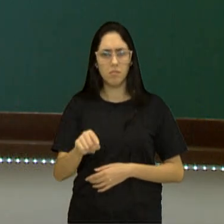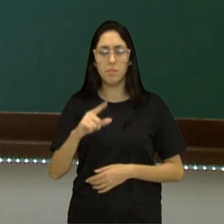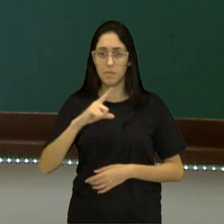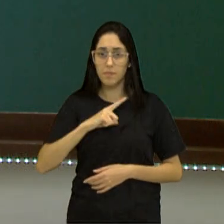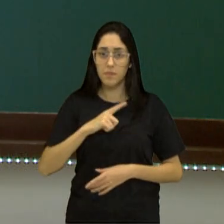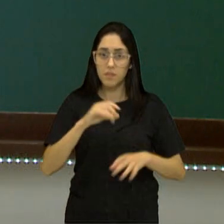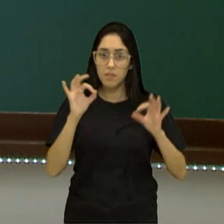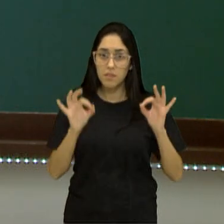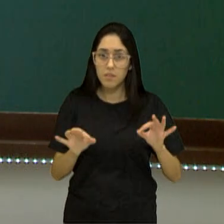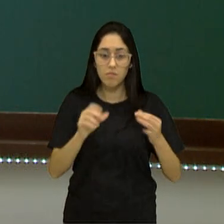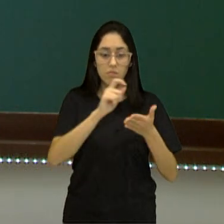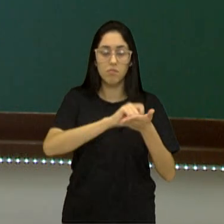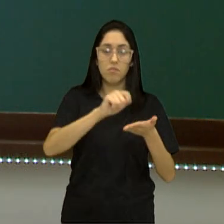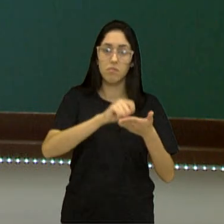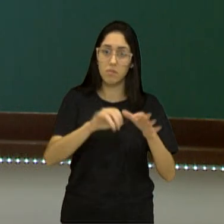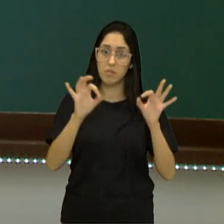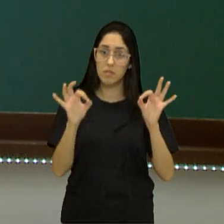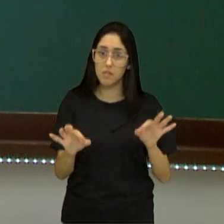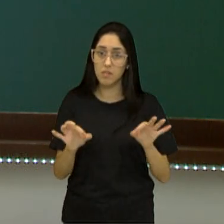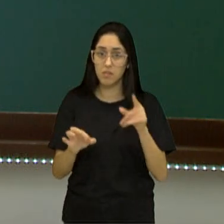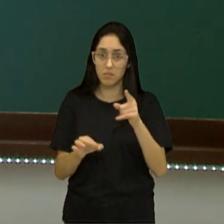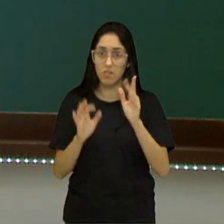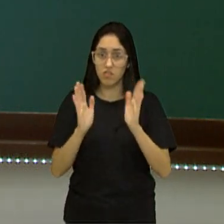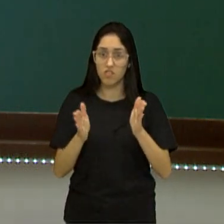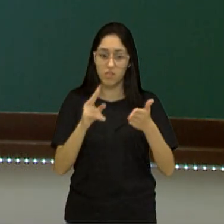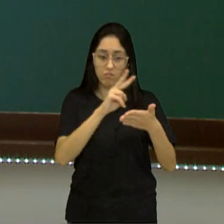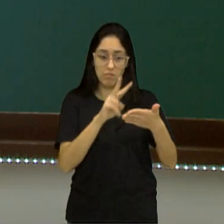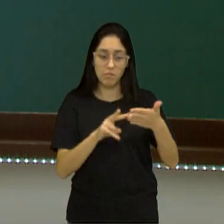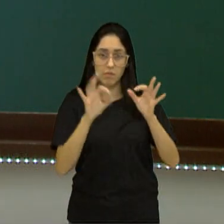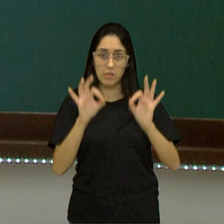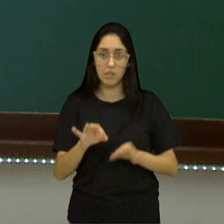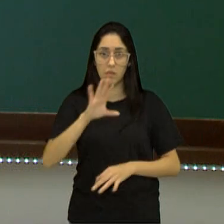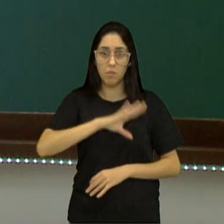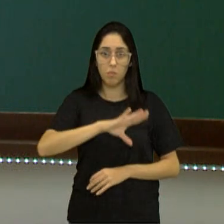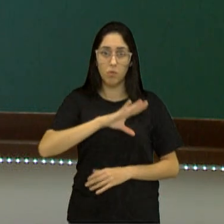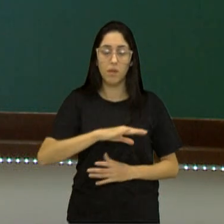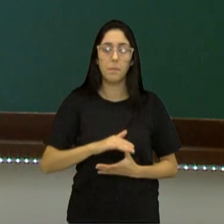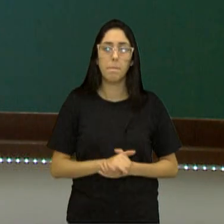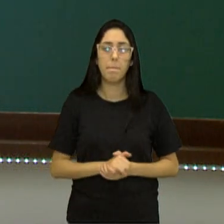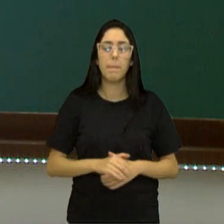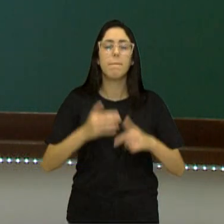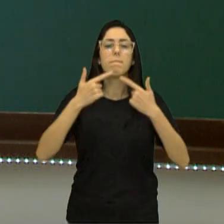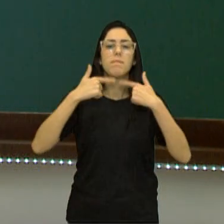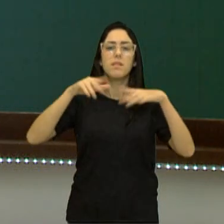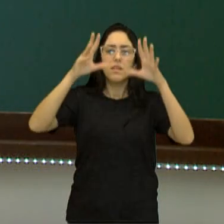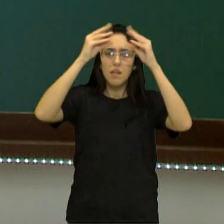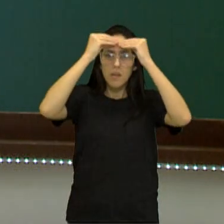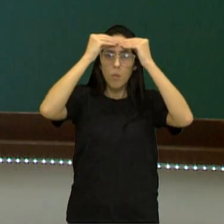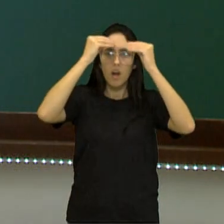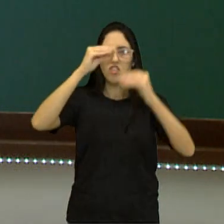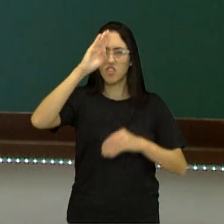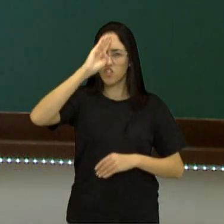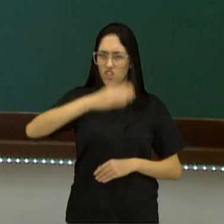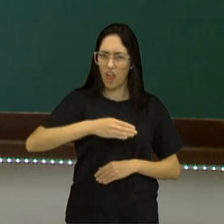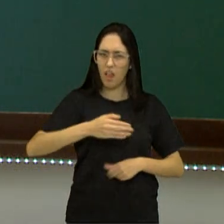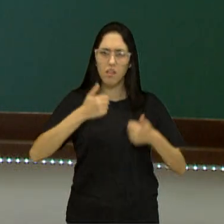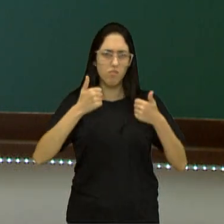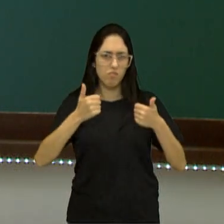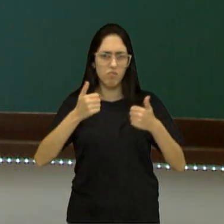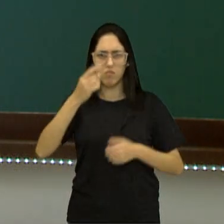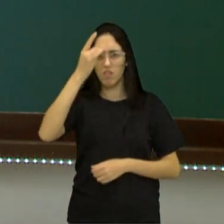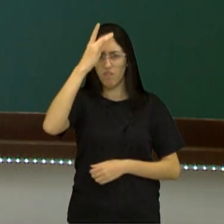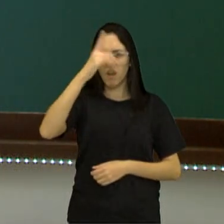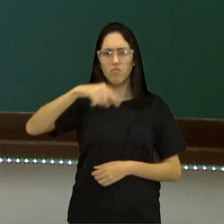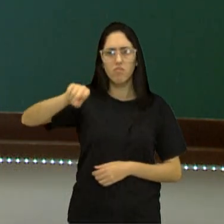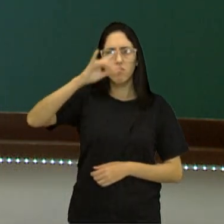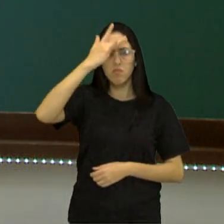escrita correta das palavras, ou seja, a ortografia está correta? A linguagem é direta e acessível? Para quem